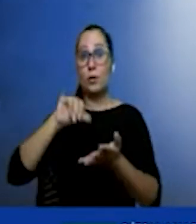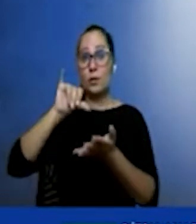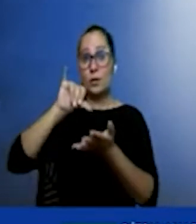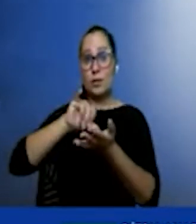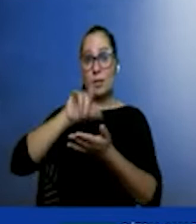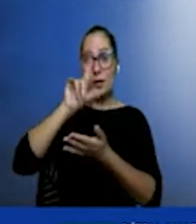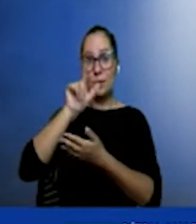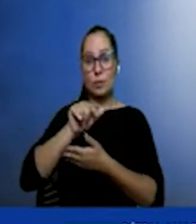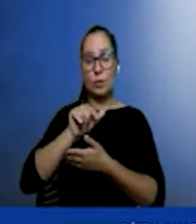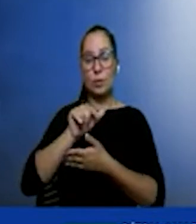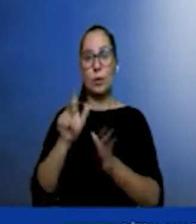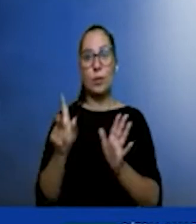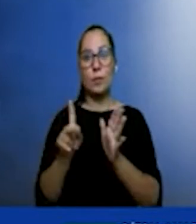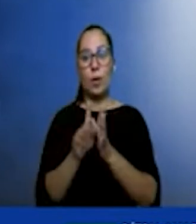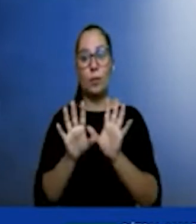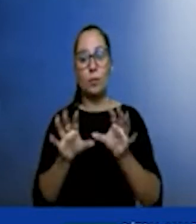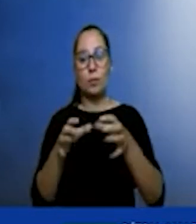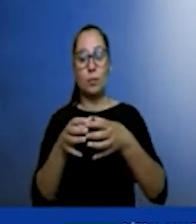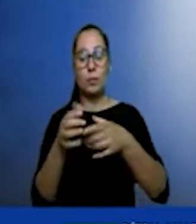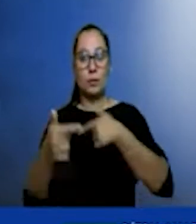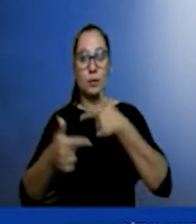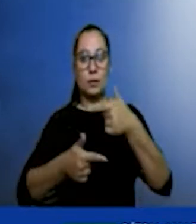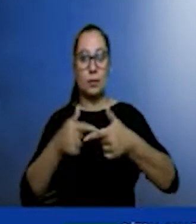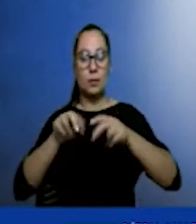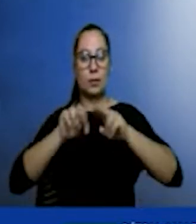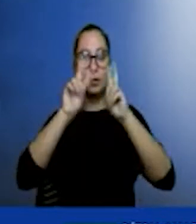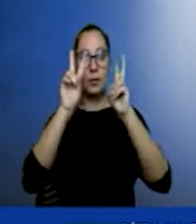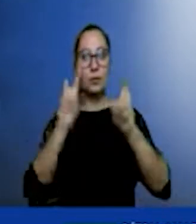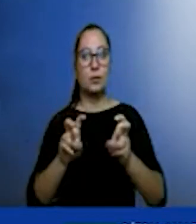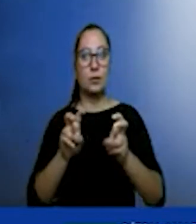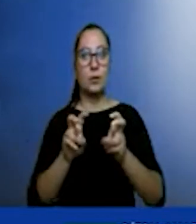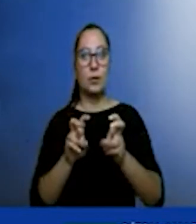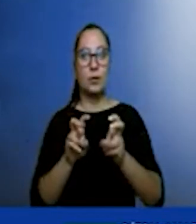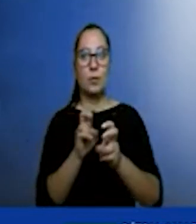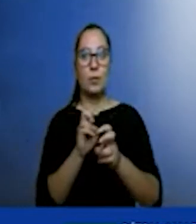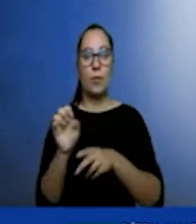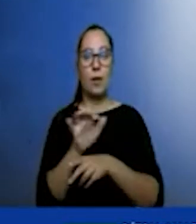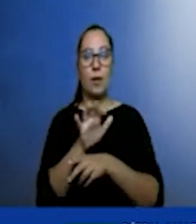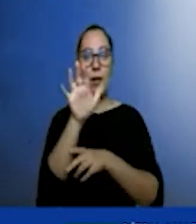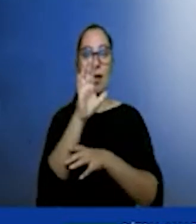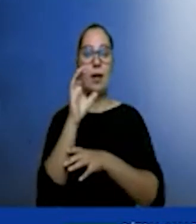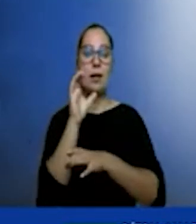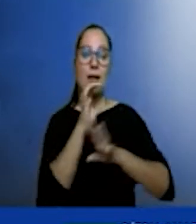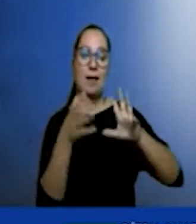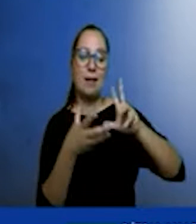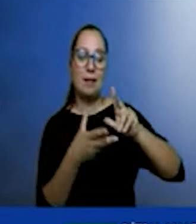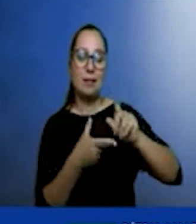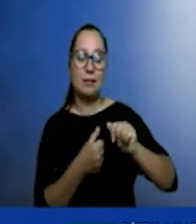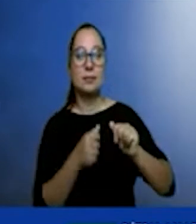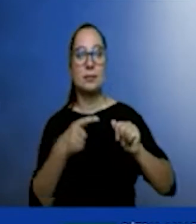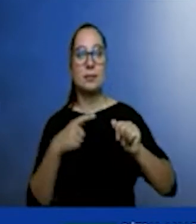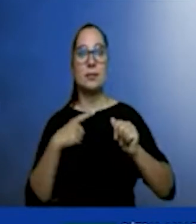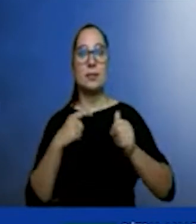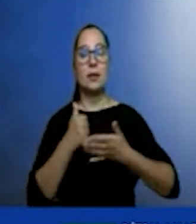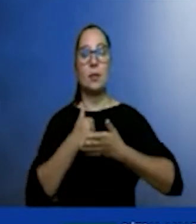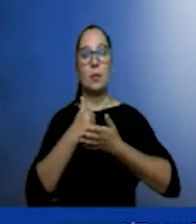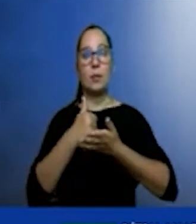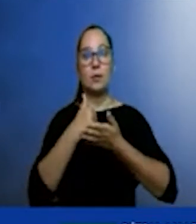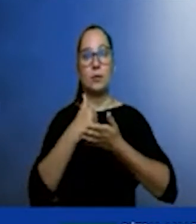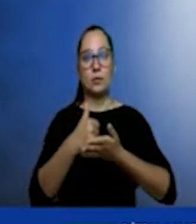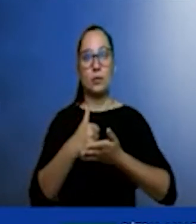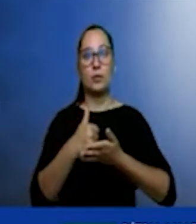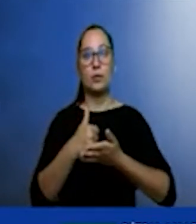centro que tem trabalhado com a questão de gases de efeito estufa, é um centro que tem o patrocínio, os